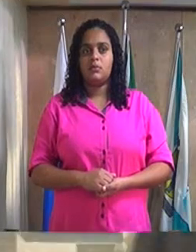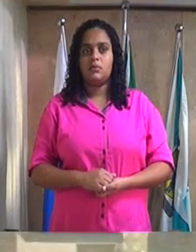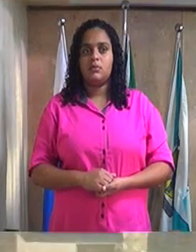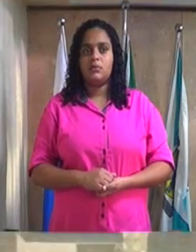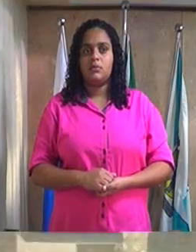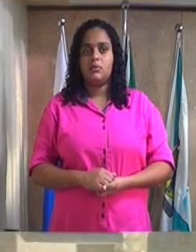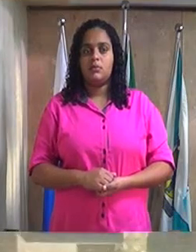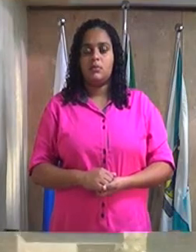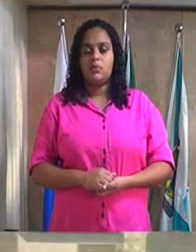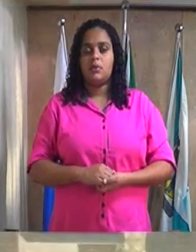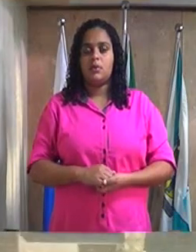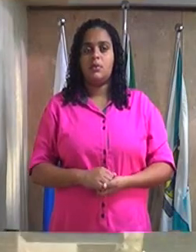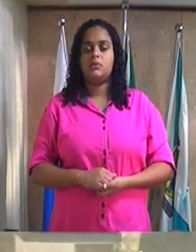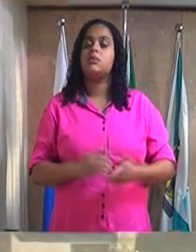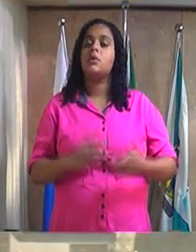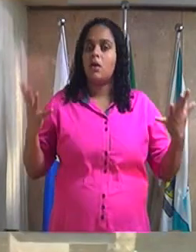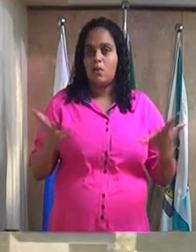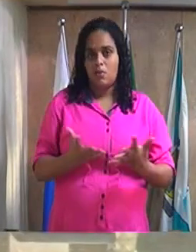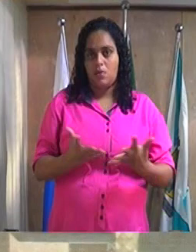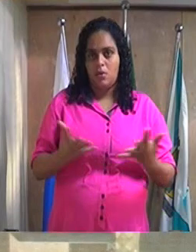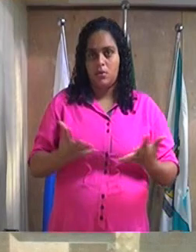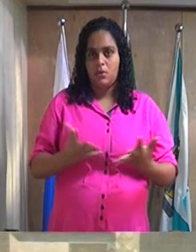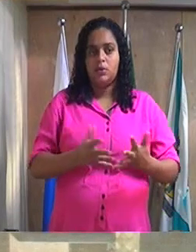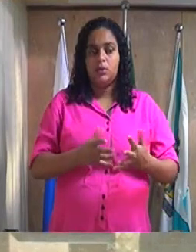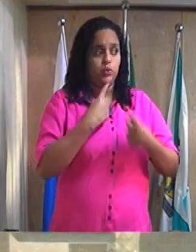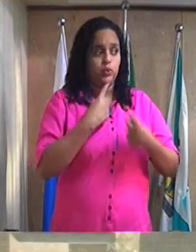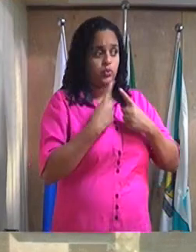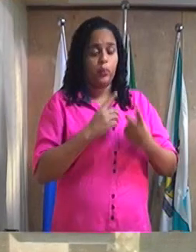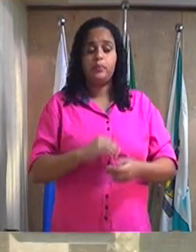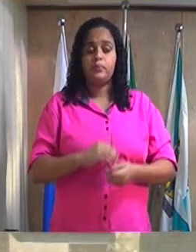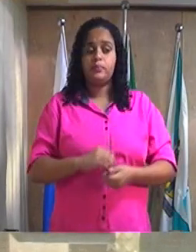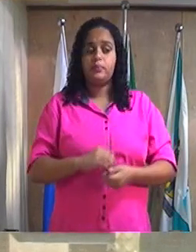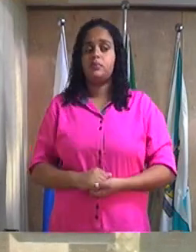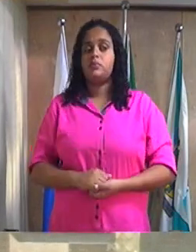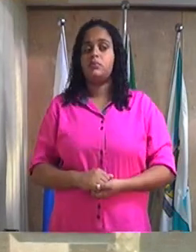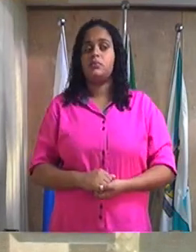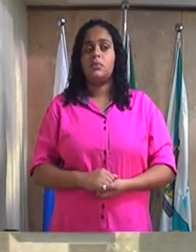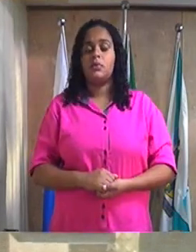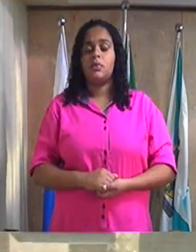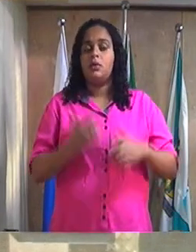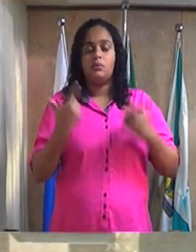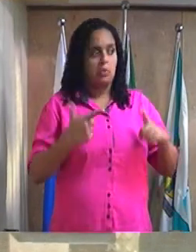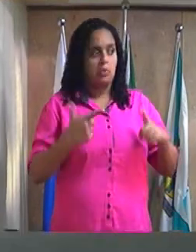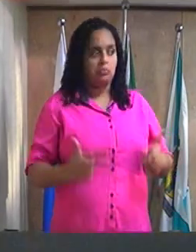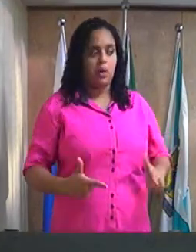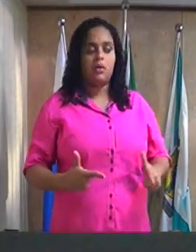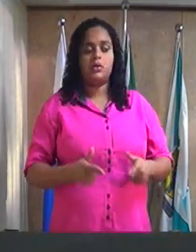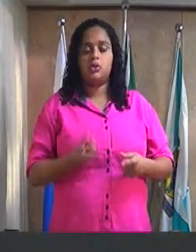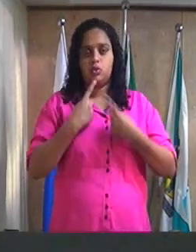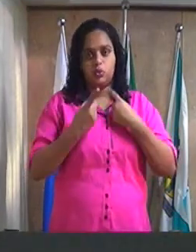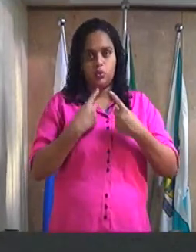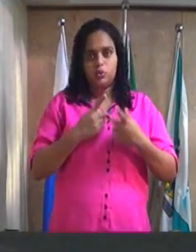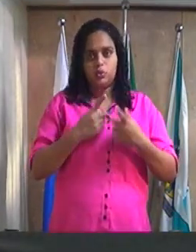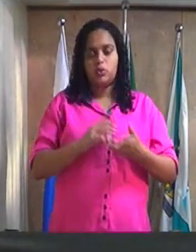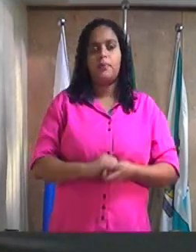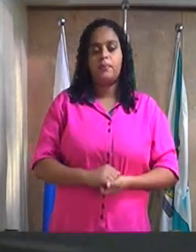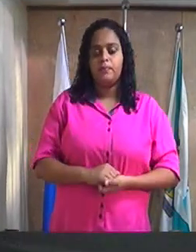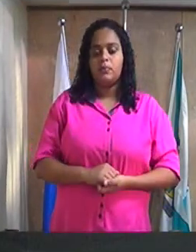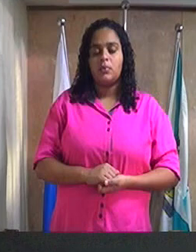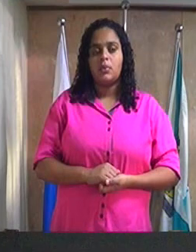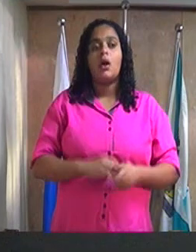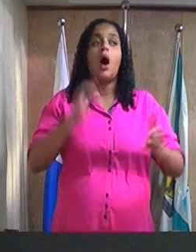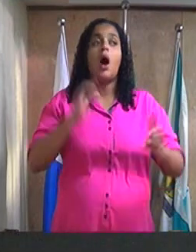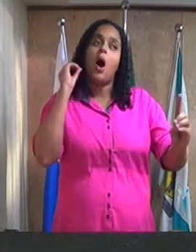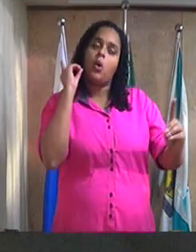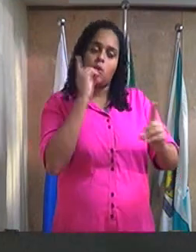Nesse momento, a matéria encontra-se em discussão. Não havendo quem queira discutir a matéria